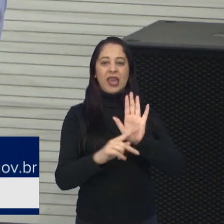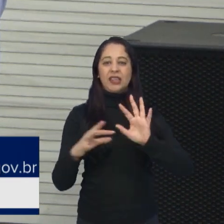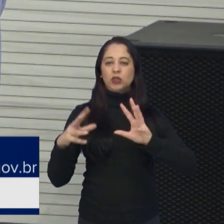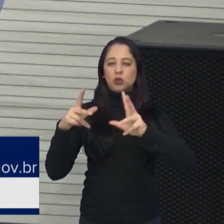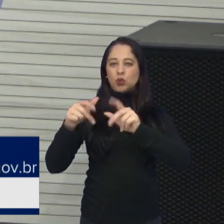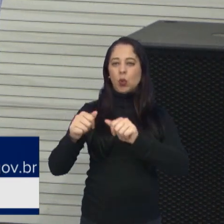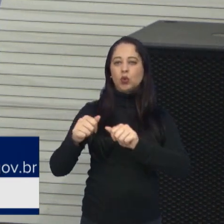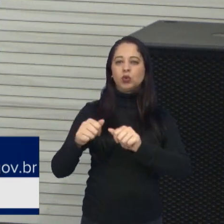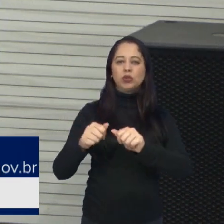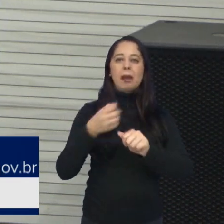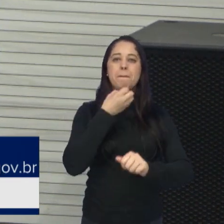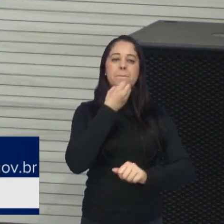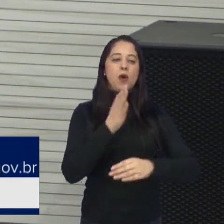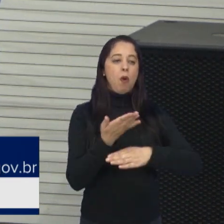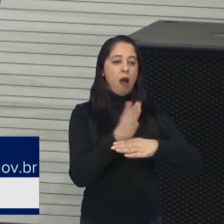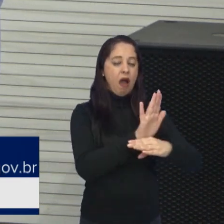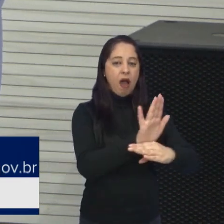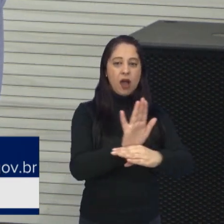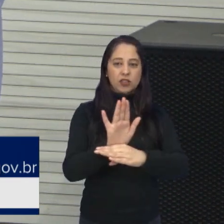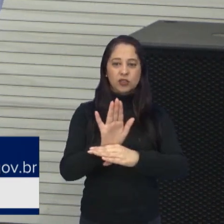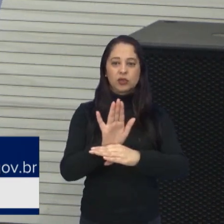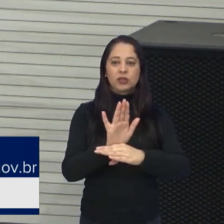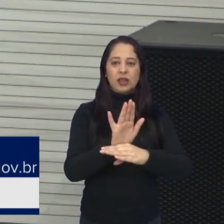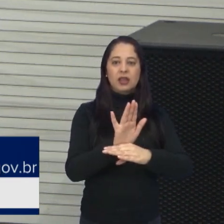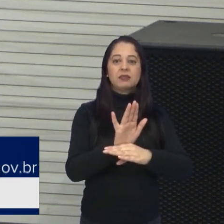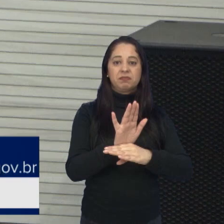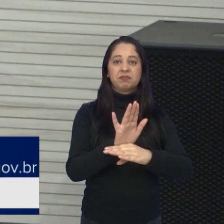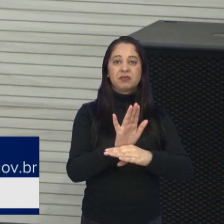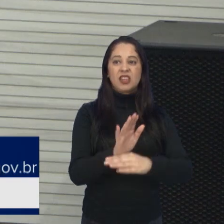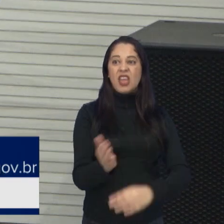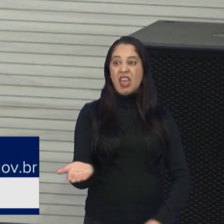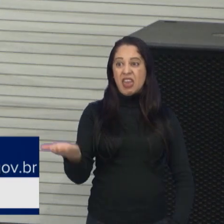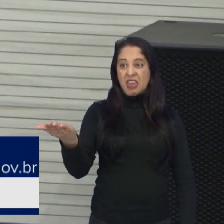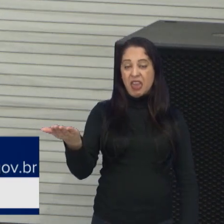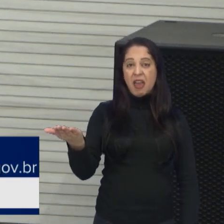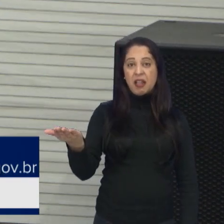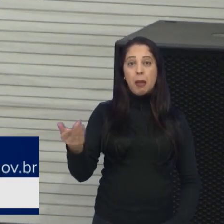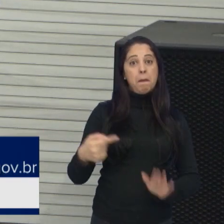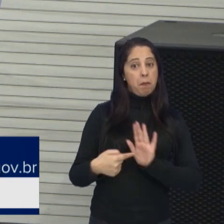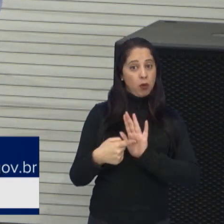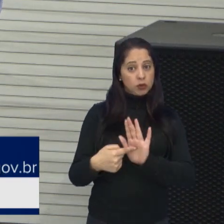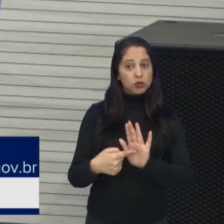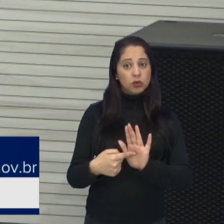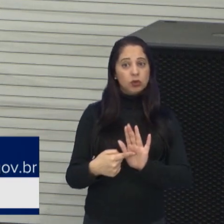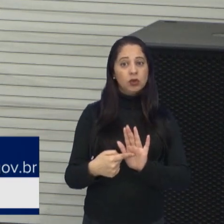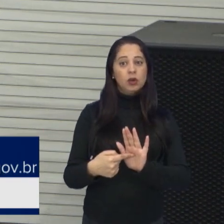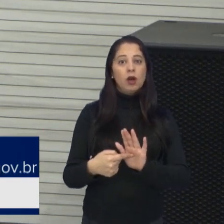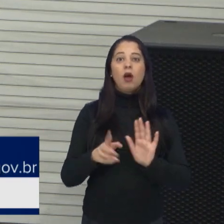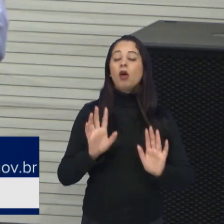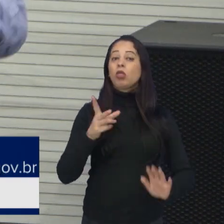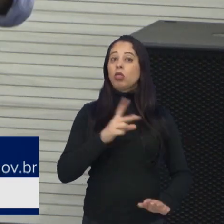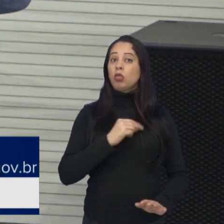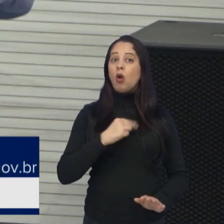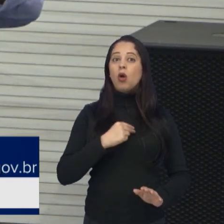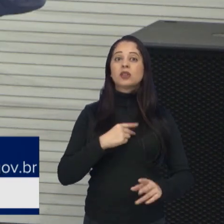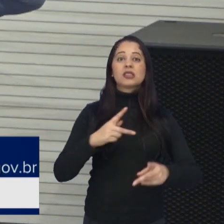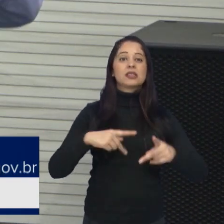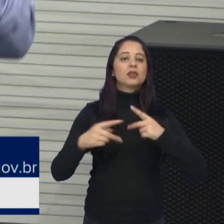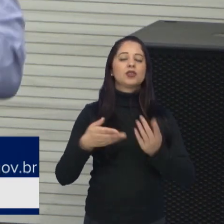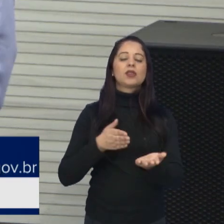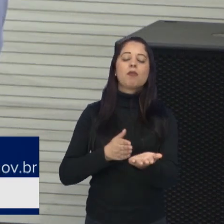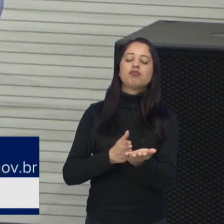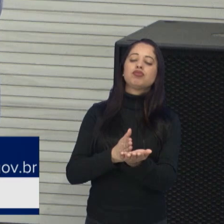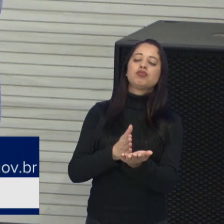para a cidade, e apresentar do jeito que ela teve para apresentar esse projeto, a cidade caminhava muito,